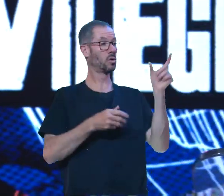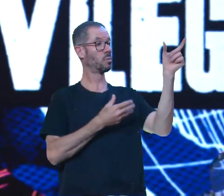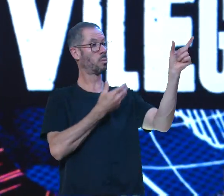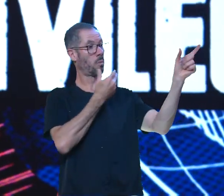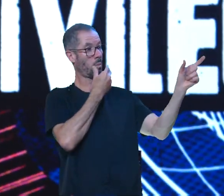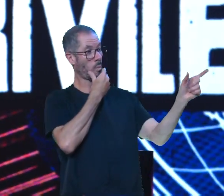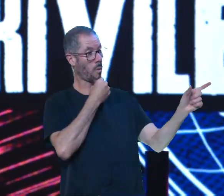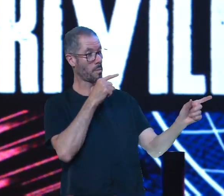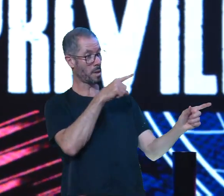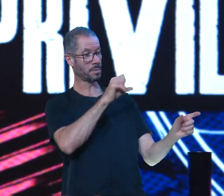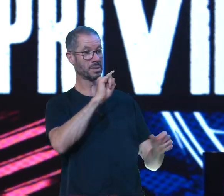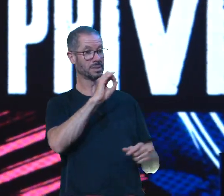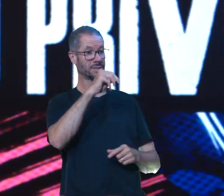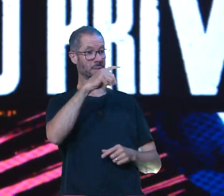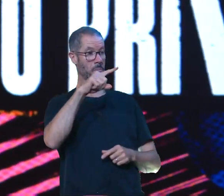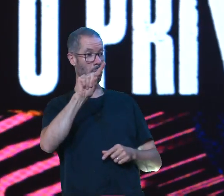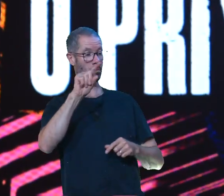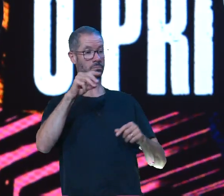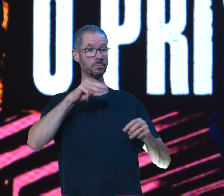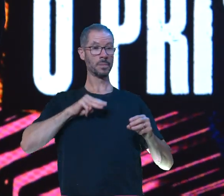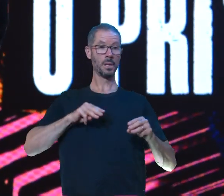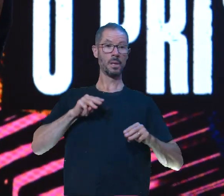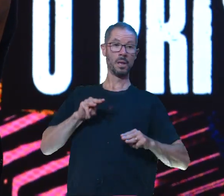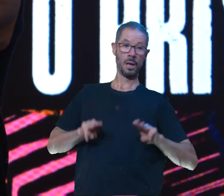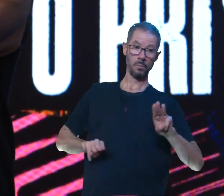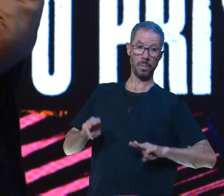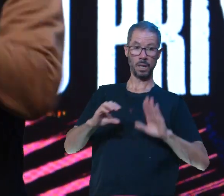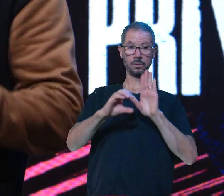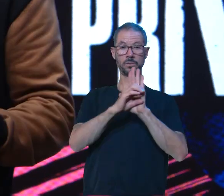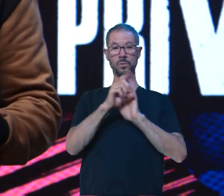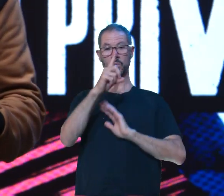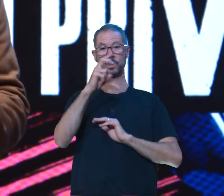sempre. Marcos capítulo 15, versículo 21,